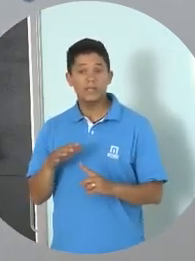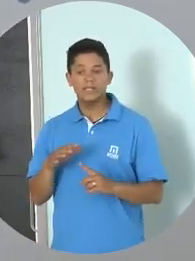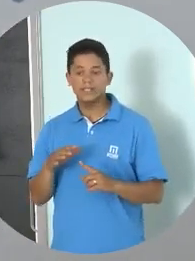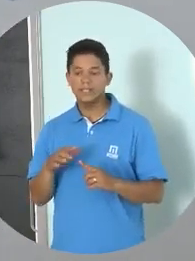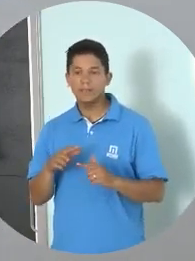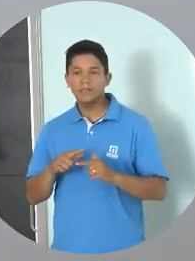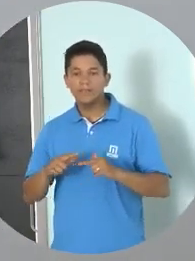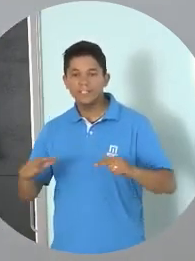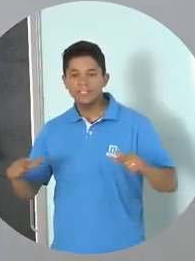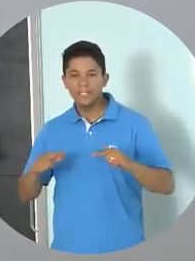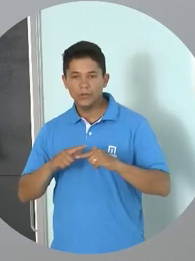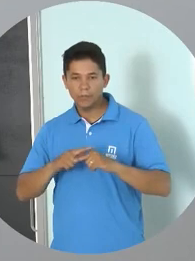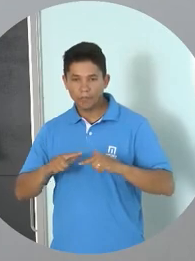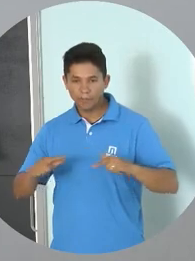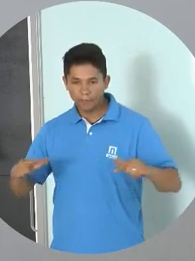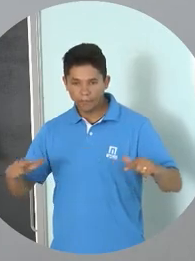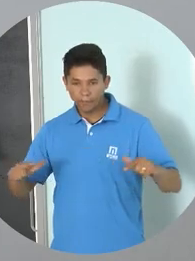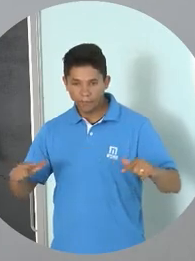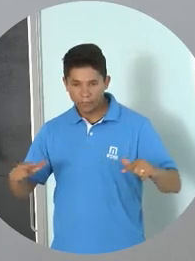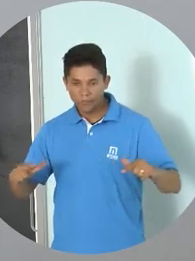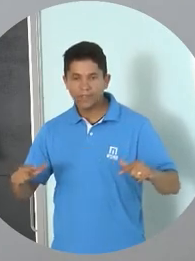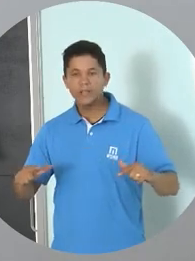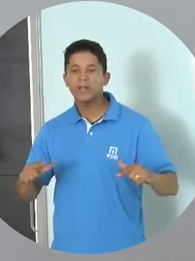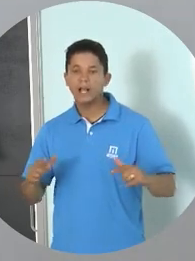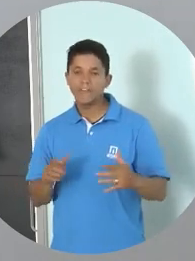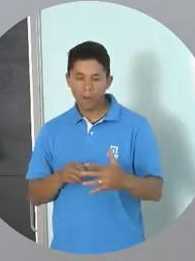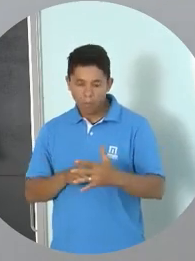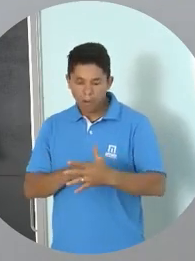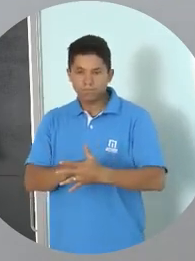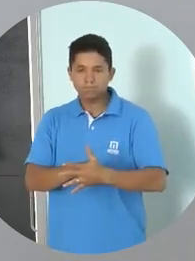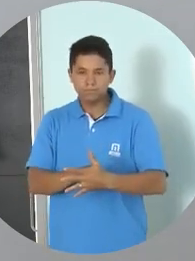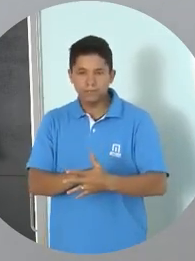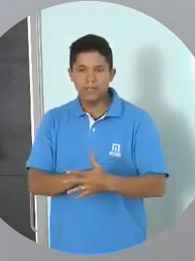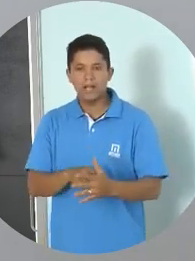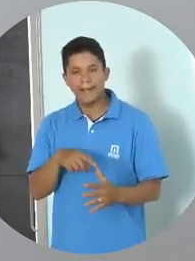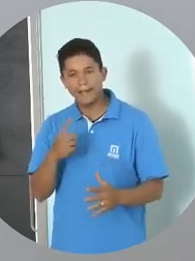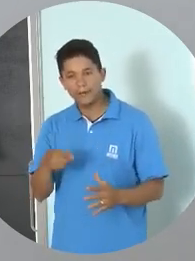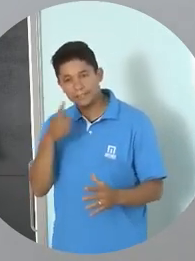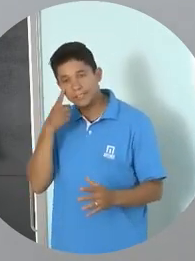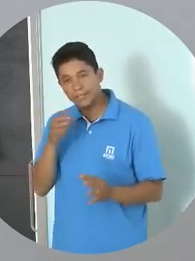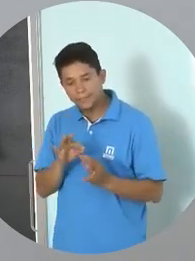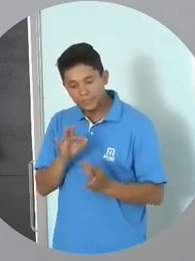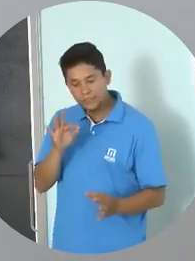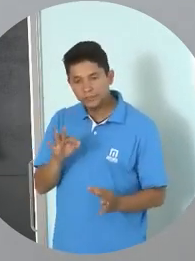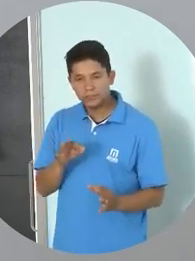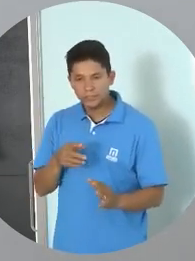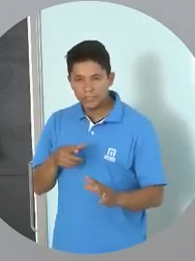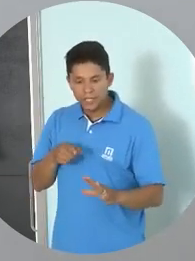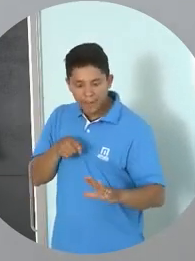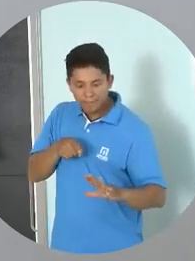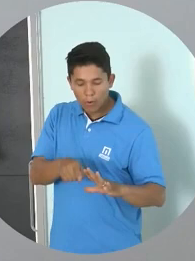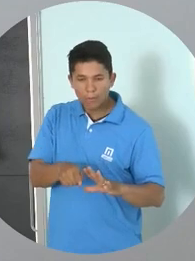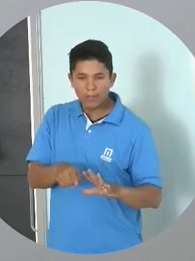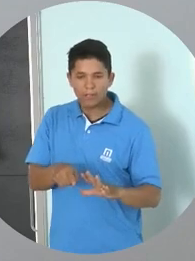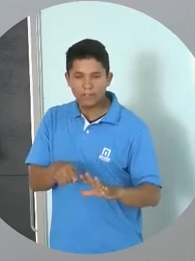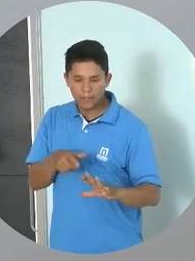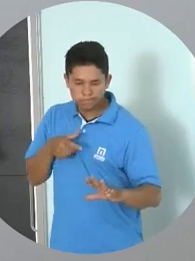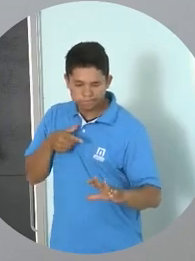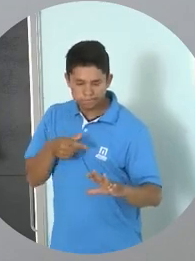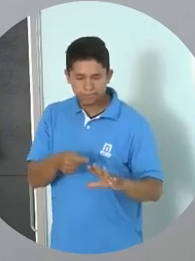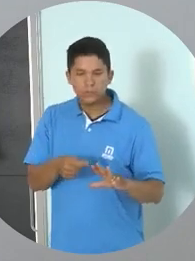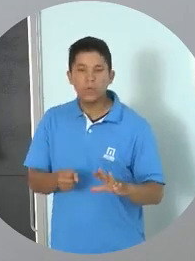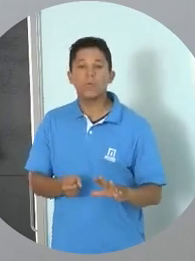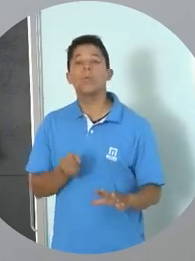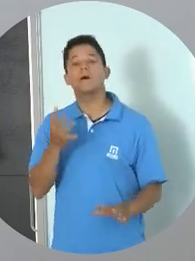ocupar. Então, a gente acaba medindo na bomba de injeção essa pressão de confinamento. Então, isso nos dá uma